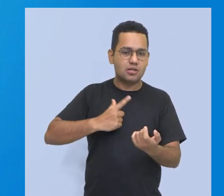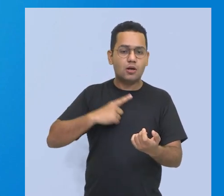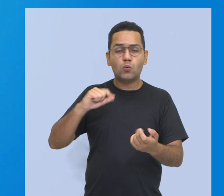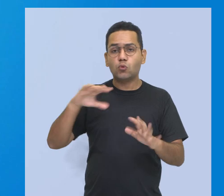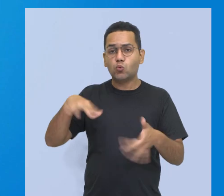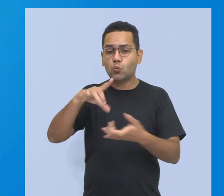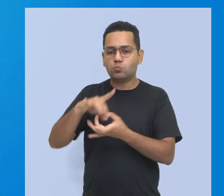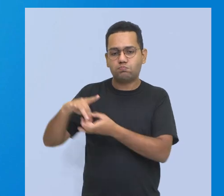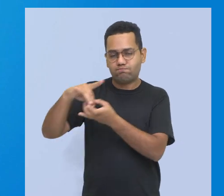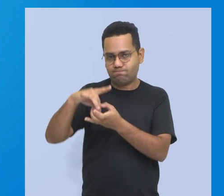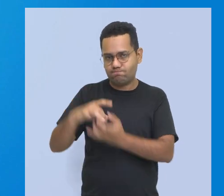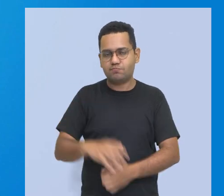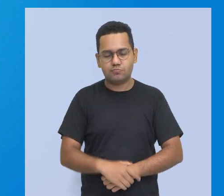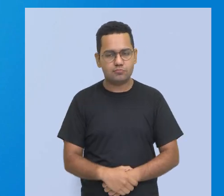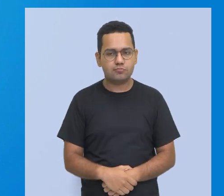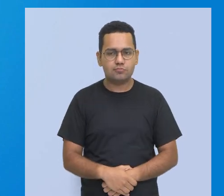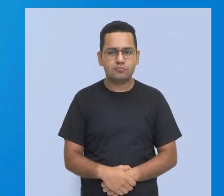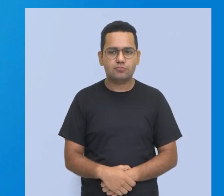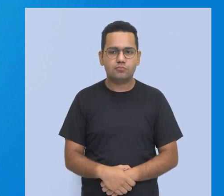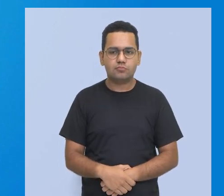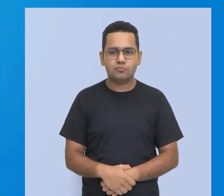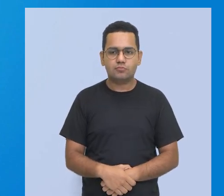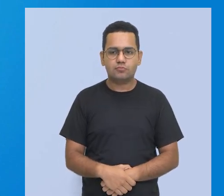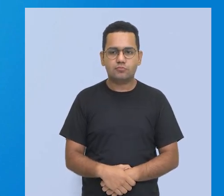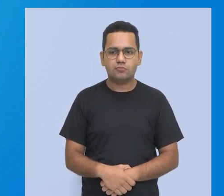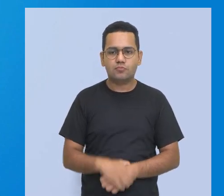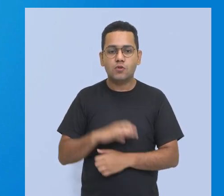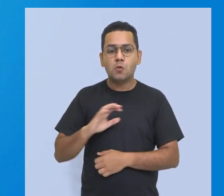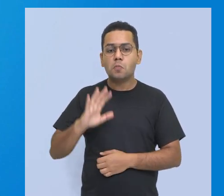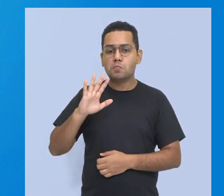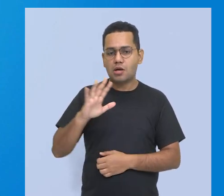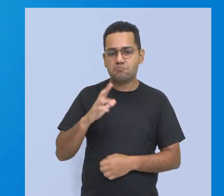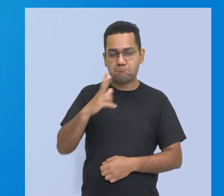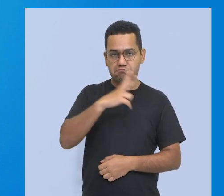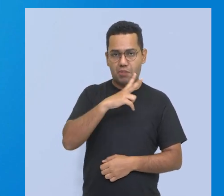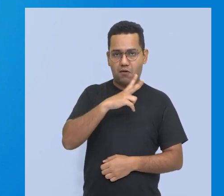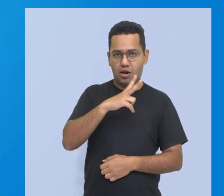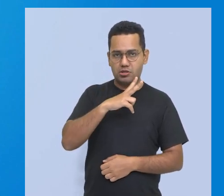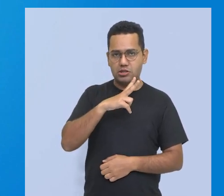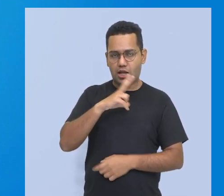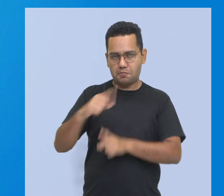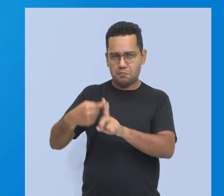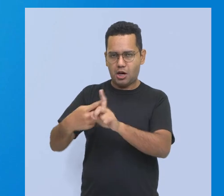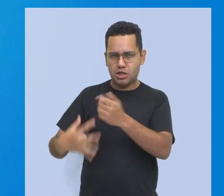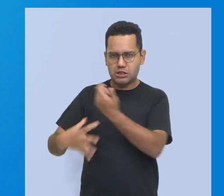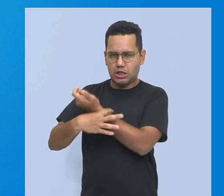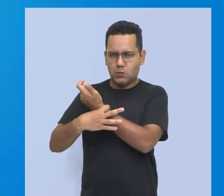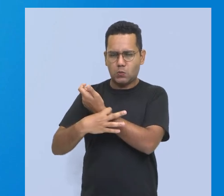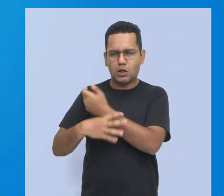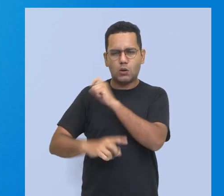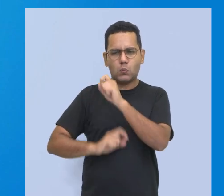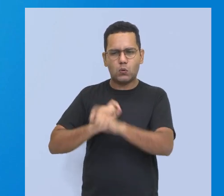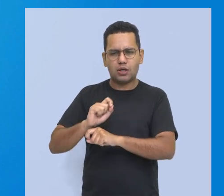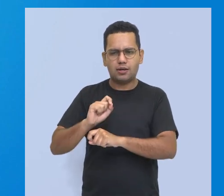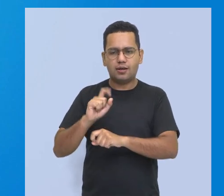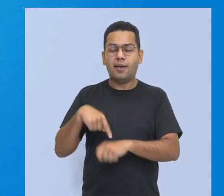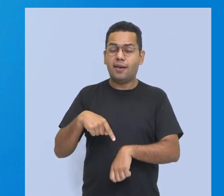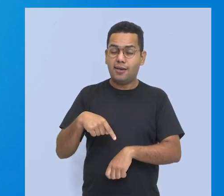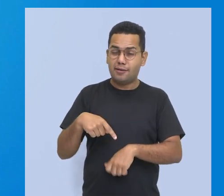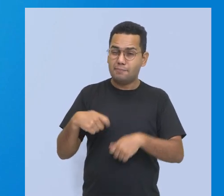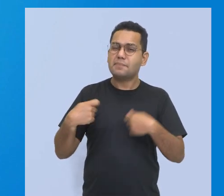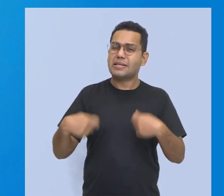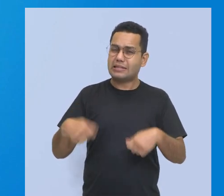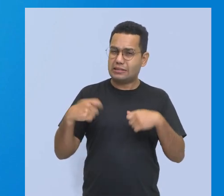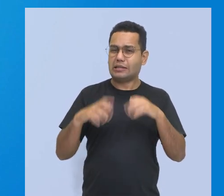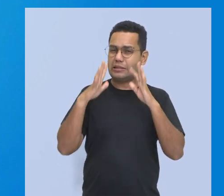em um mundo interconectado. Quando se fala dessa questão de privacidade e segurança, é um fator bem